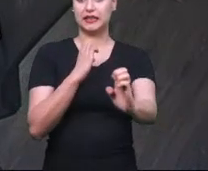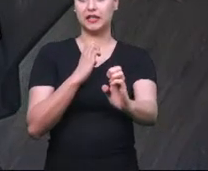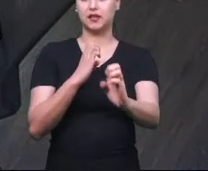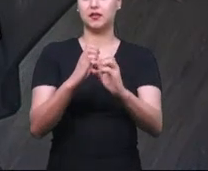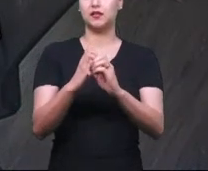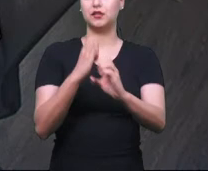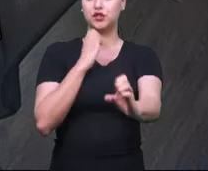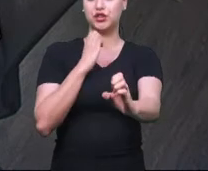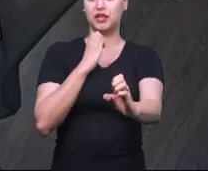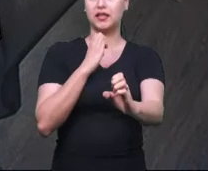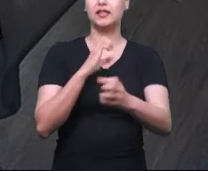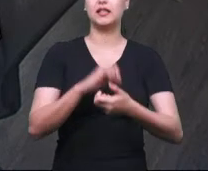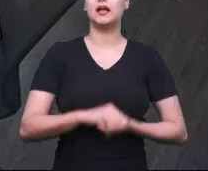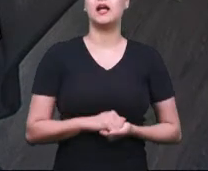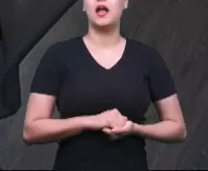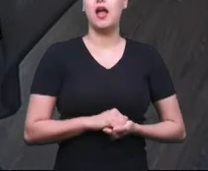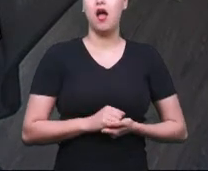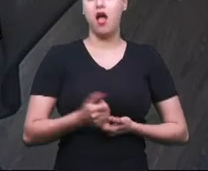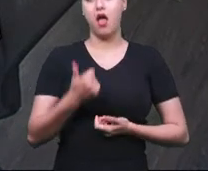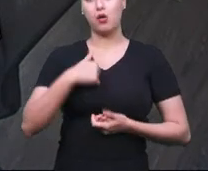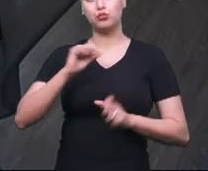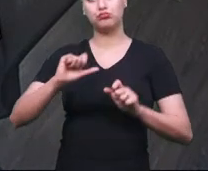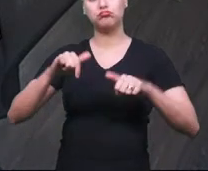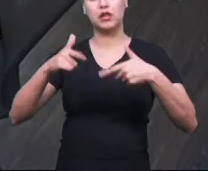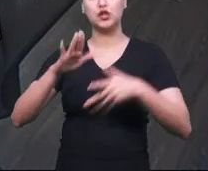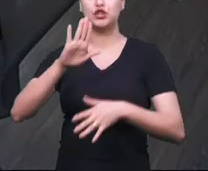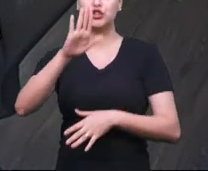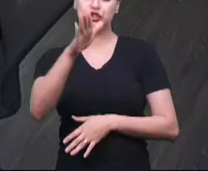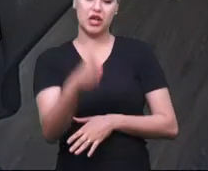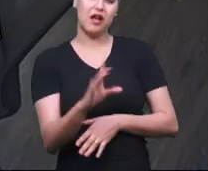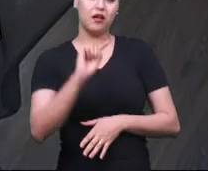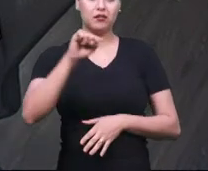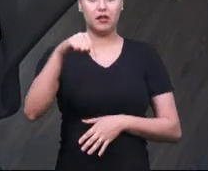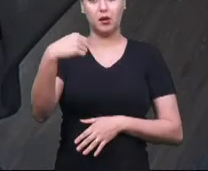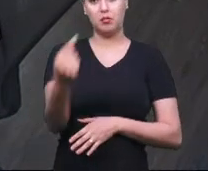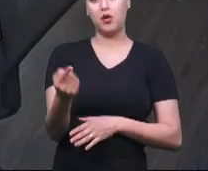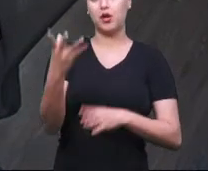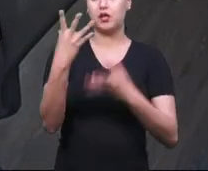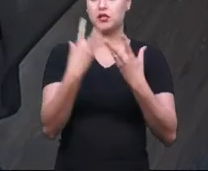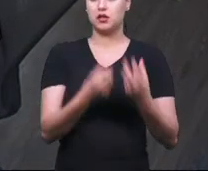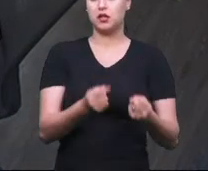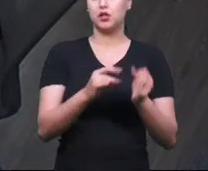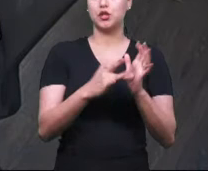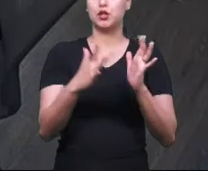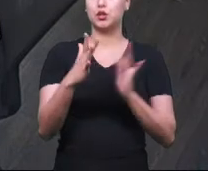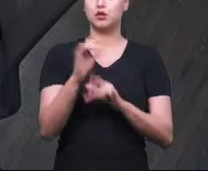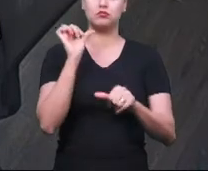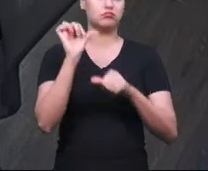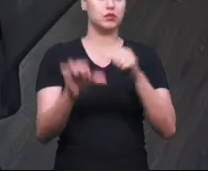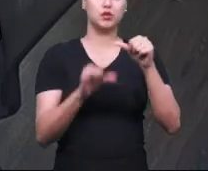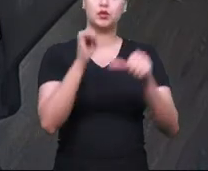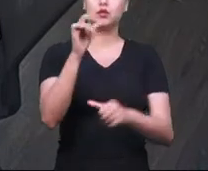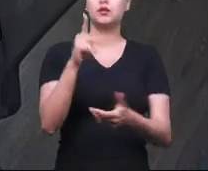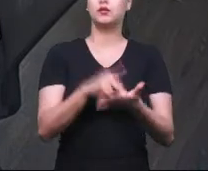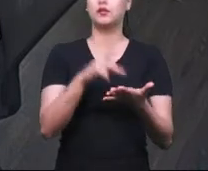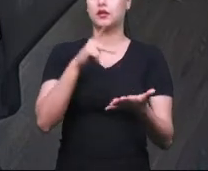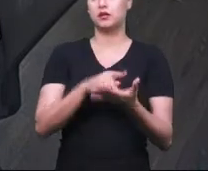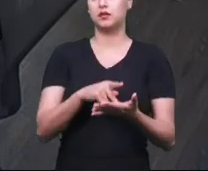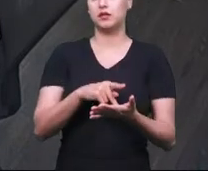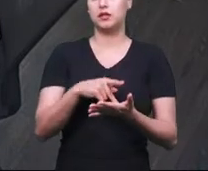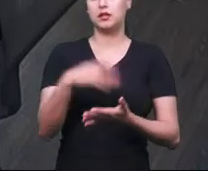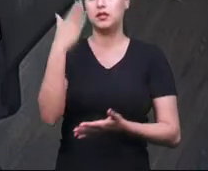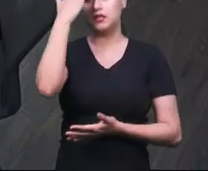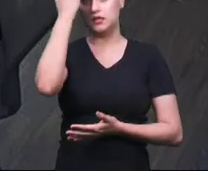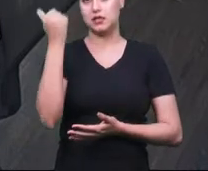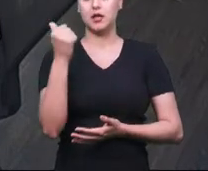engenharia e as coisas depois da conversão mudaram muito. A gente sabe que quem se converte se torna